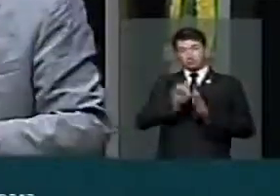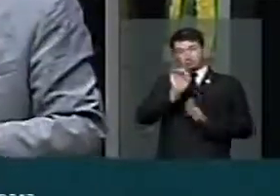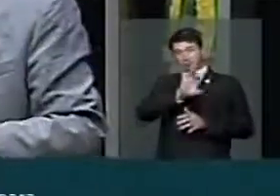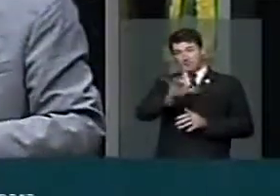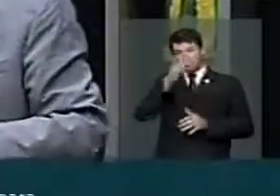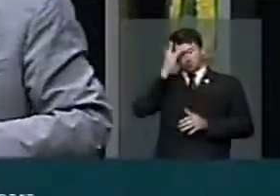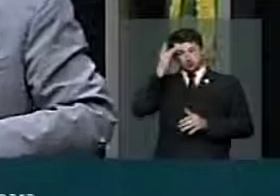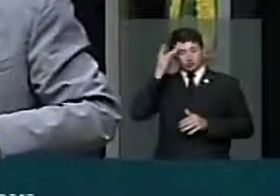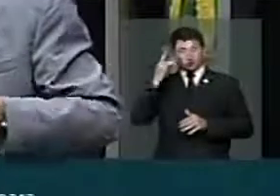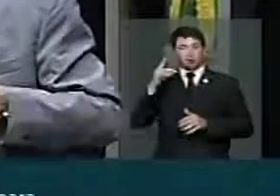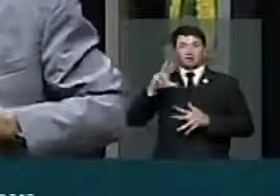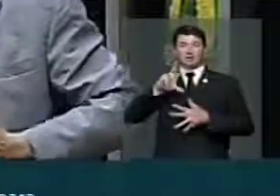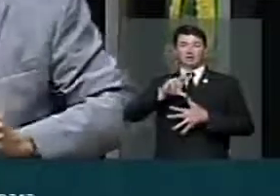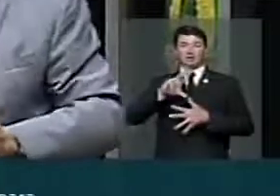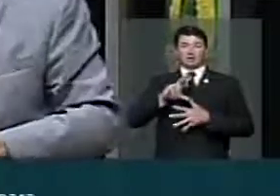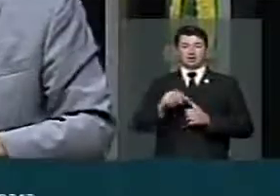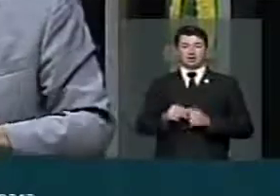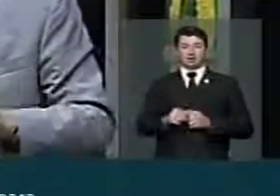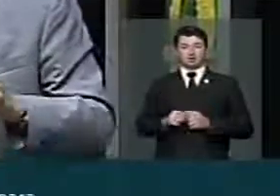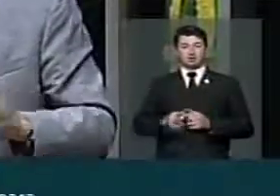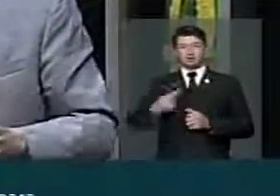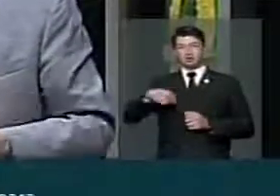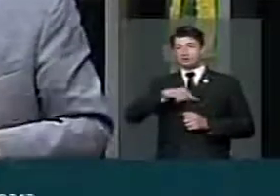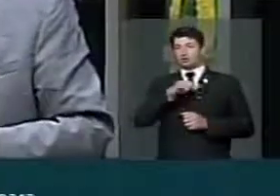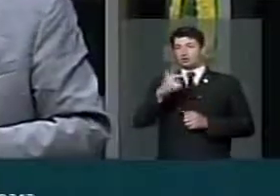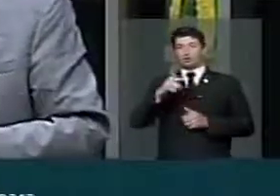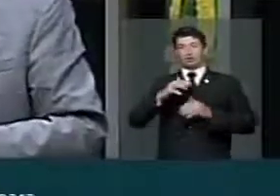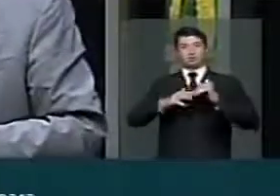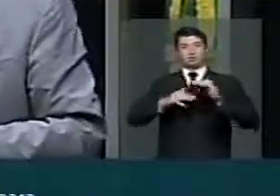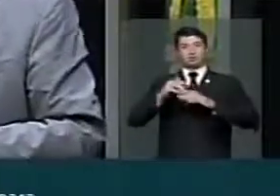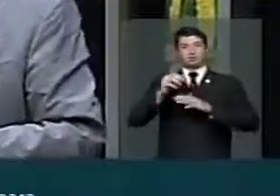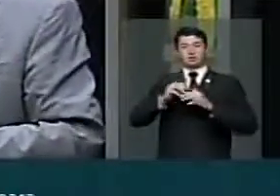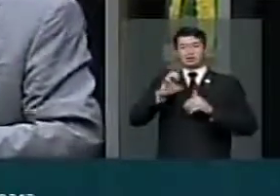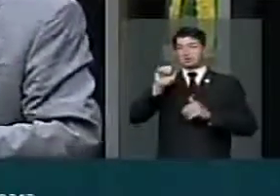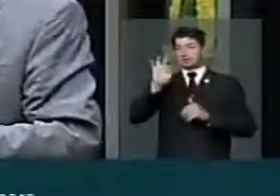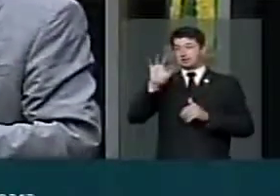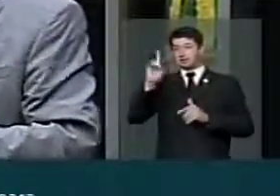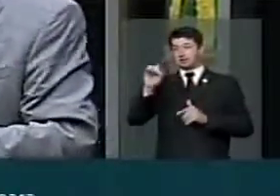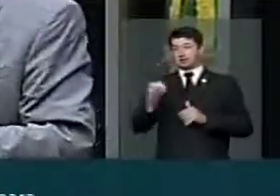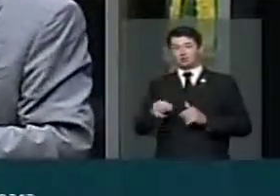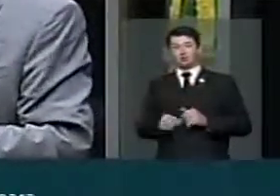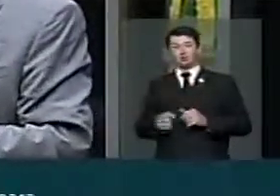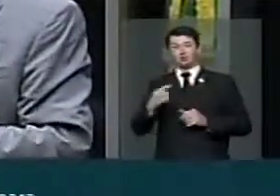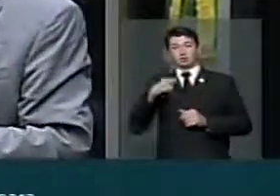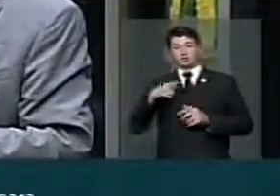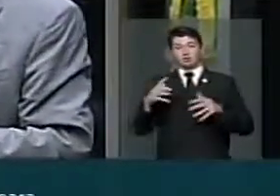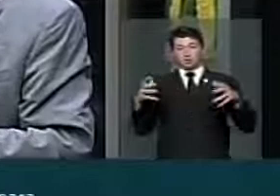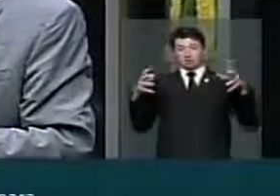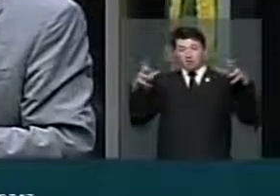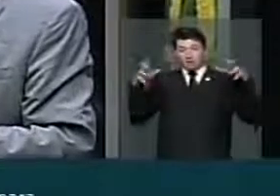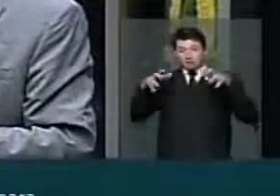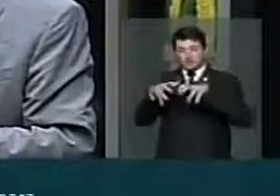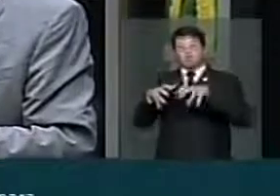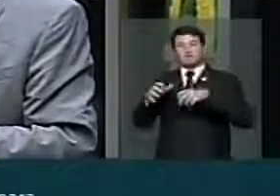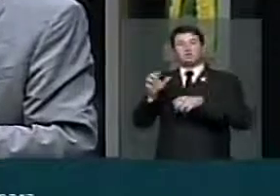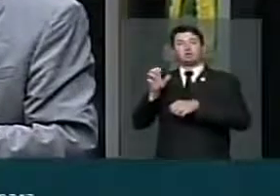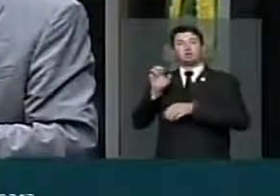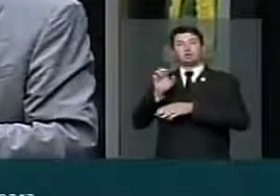Latina. Nós não temos carreira de Estado. Nós temos a concentração nas grandes cidades,